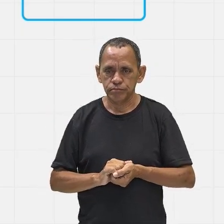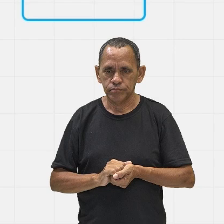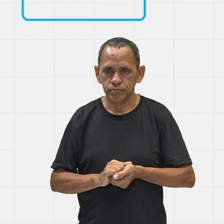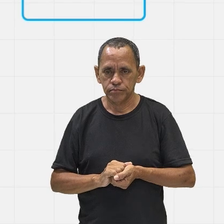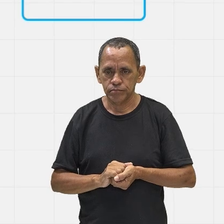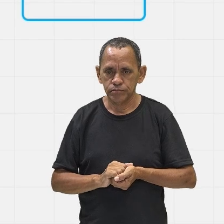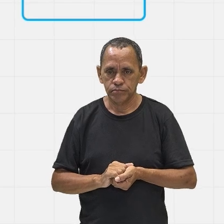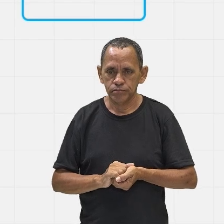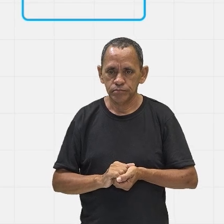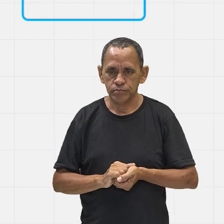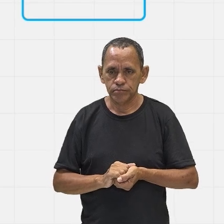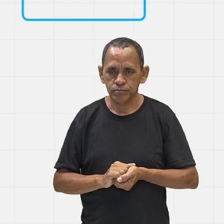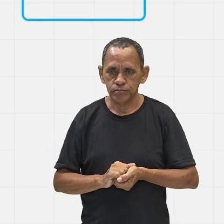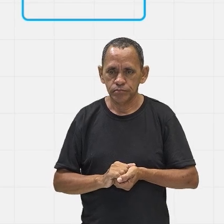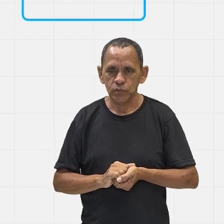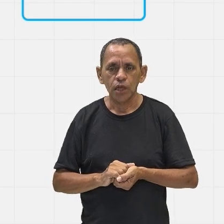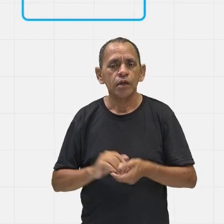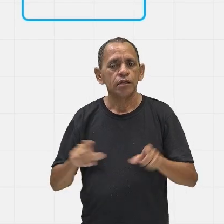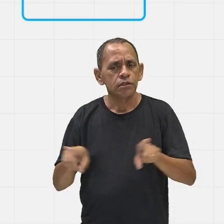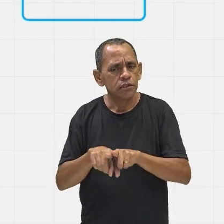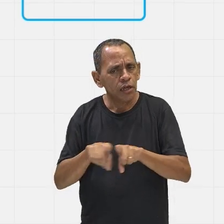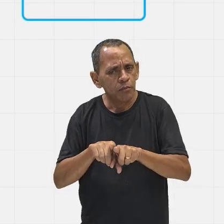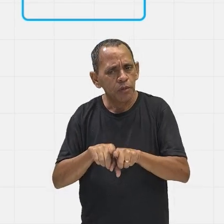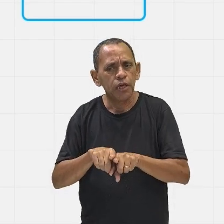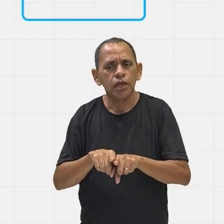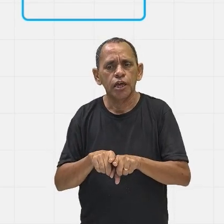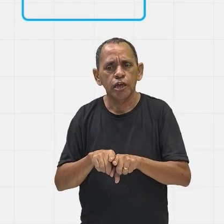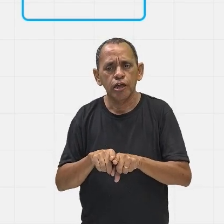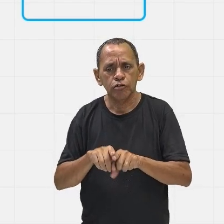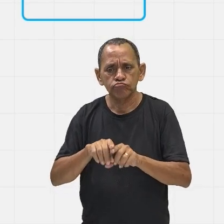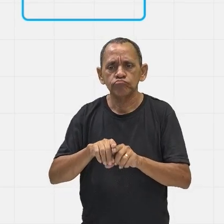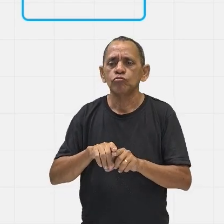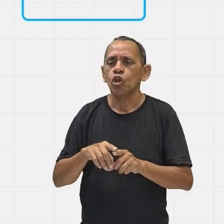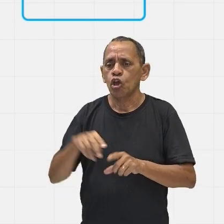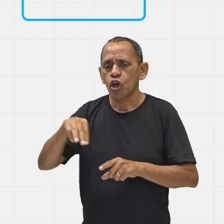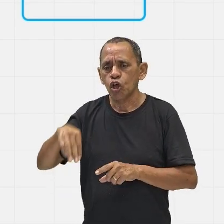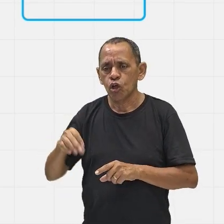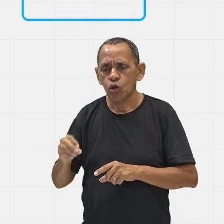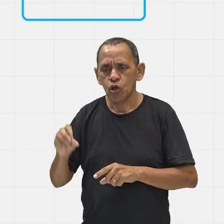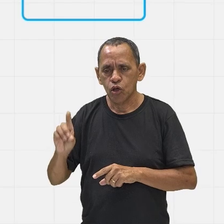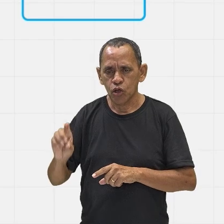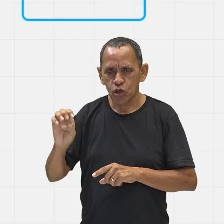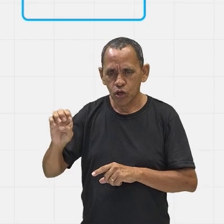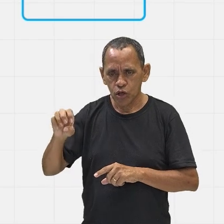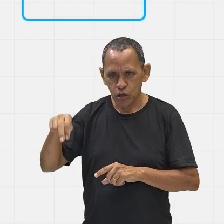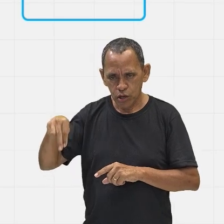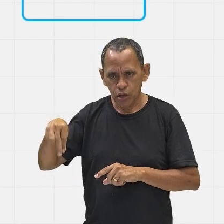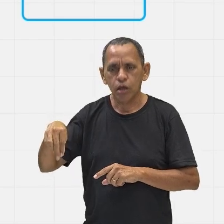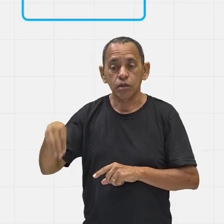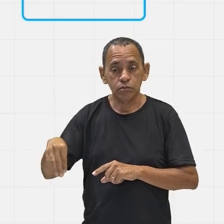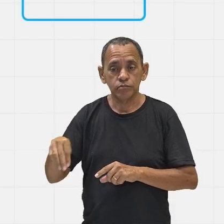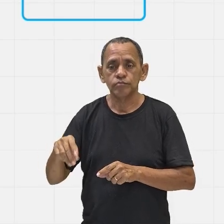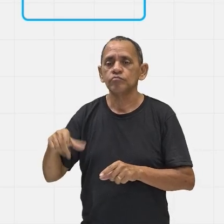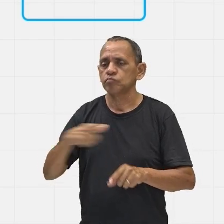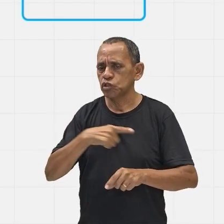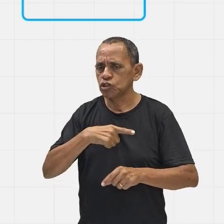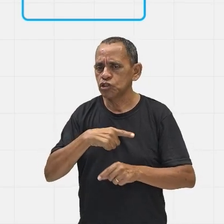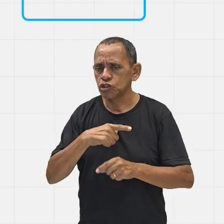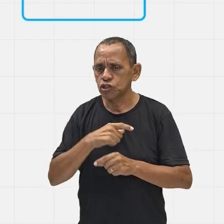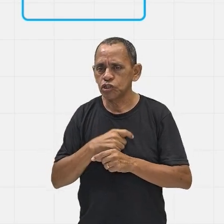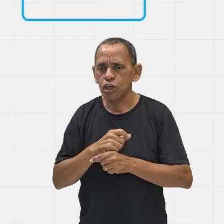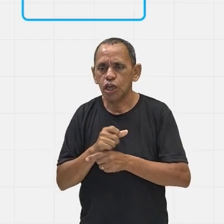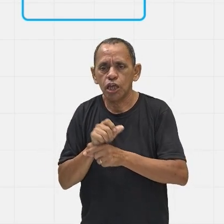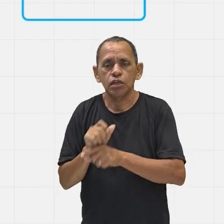No caso dos modem e switch, eles possuem alguns LEDs de indicação. Então, você pode